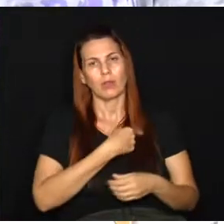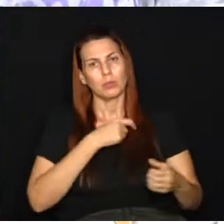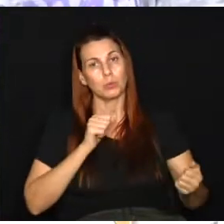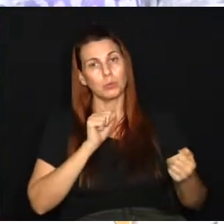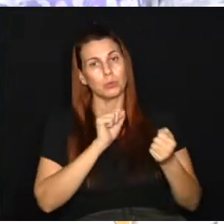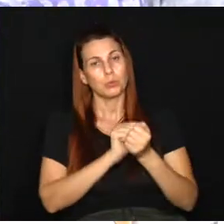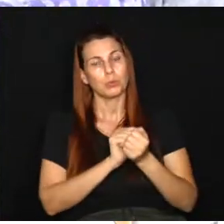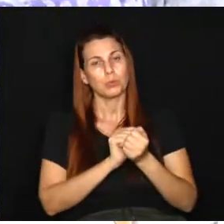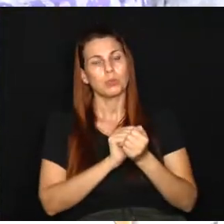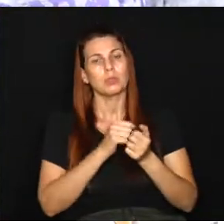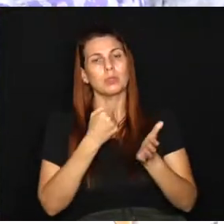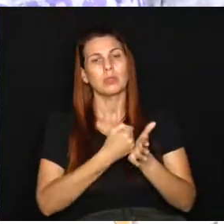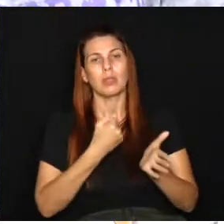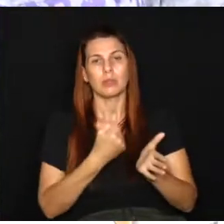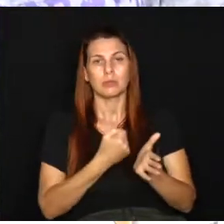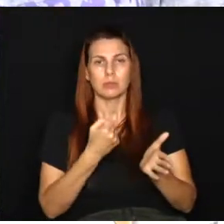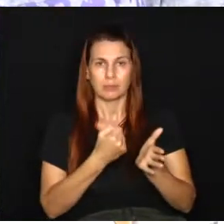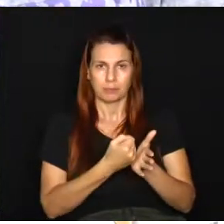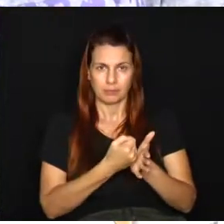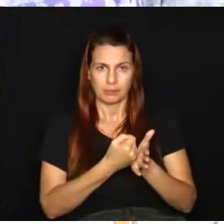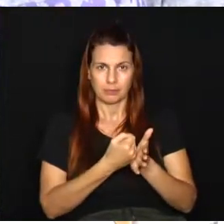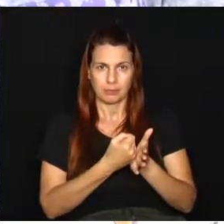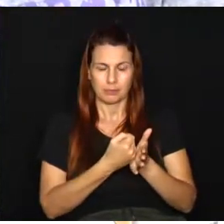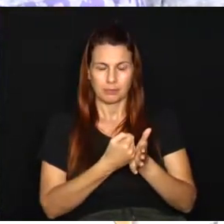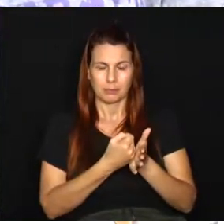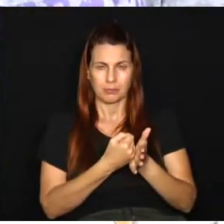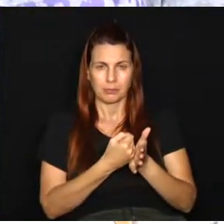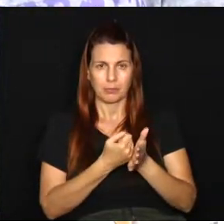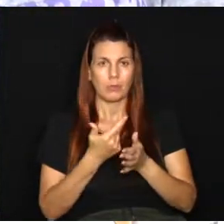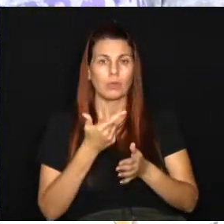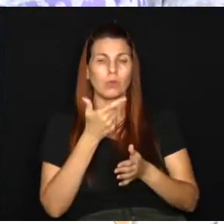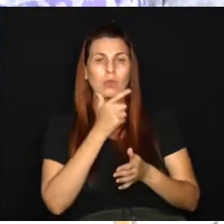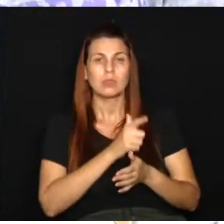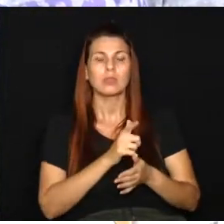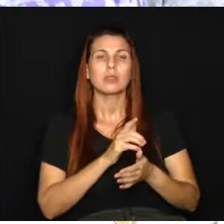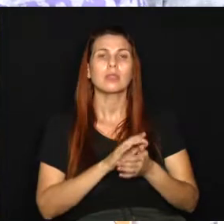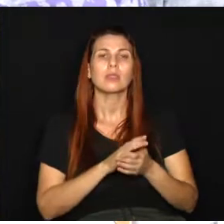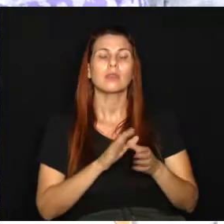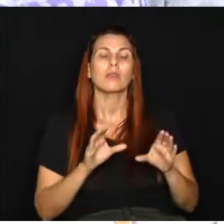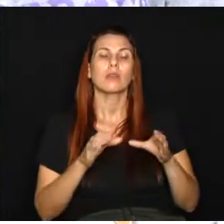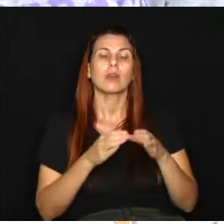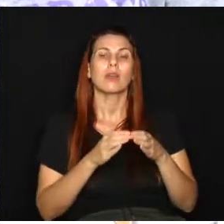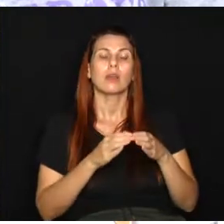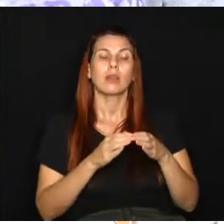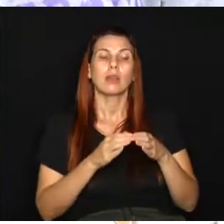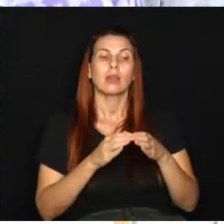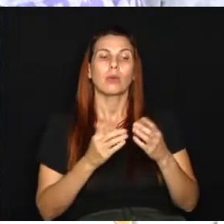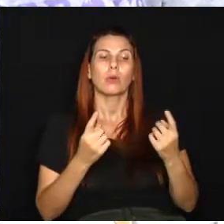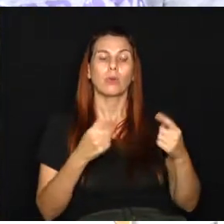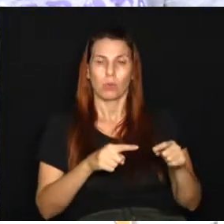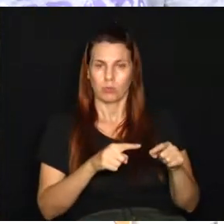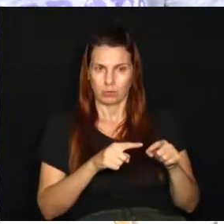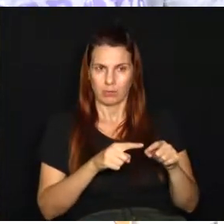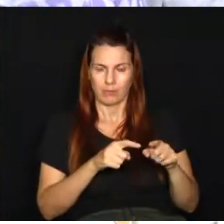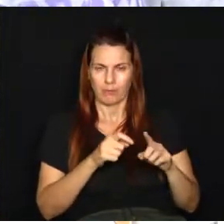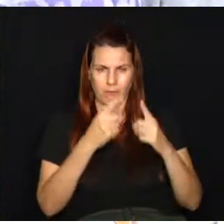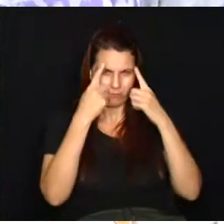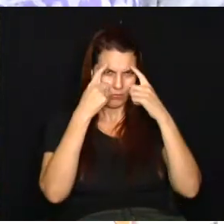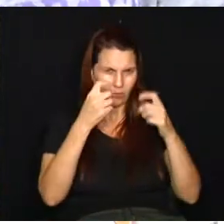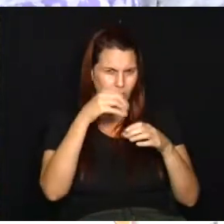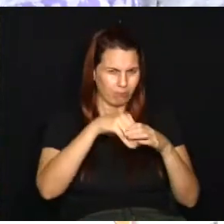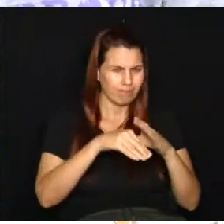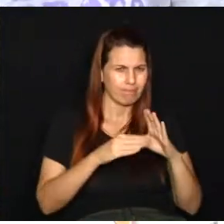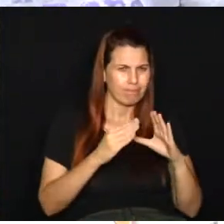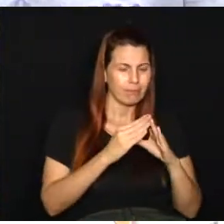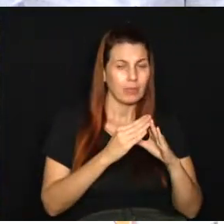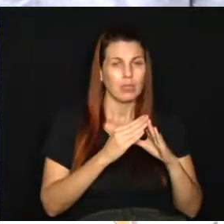luta que deu a conquista da Vara Especializada de Combate à Violência Doméstica, aqui em Campinas, junto do Mandato da